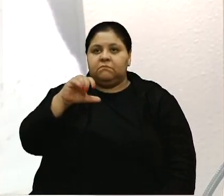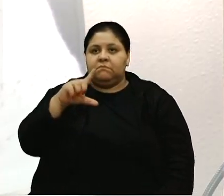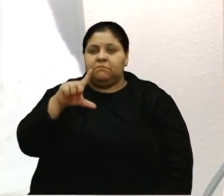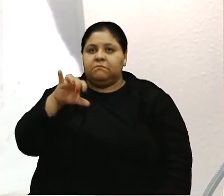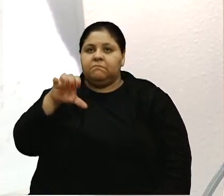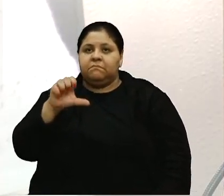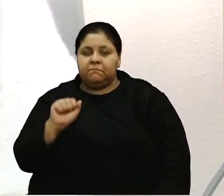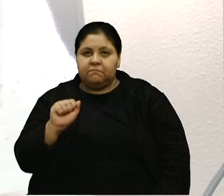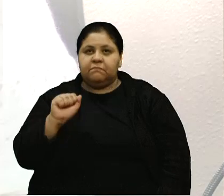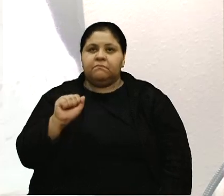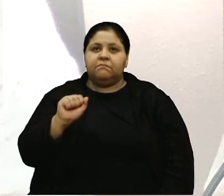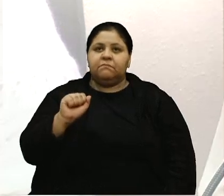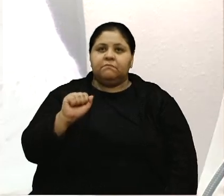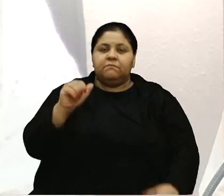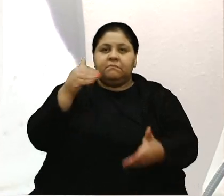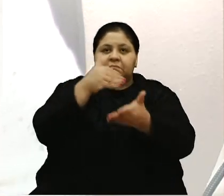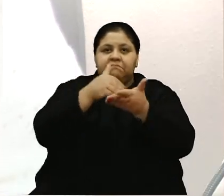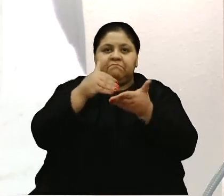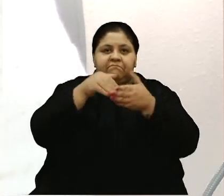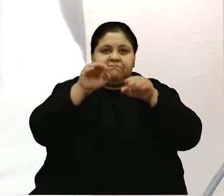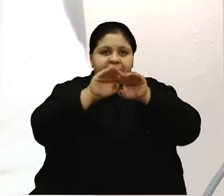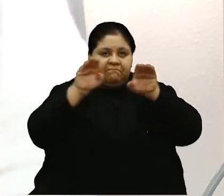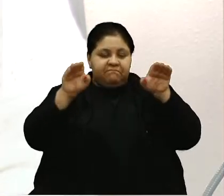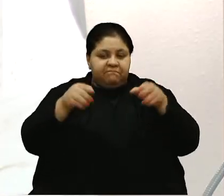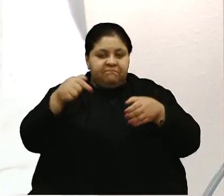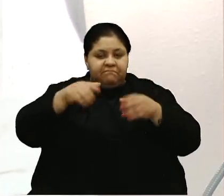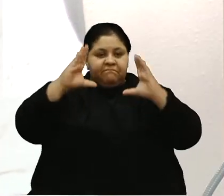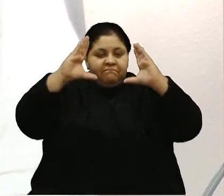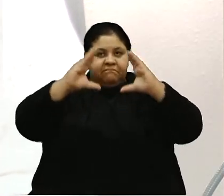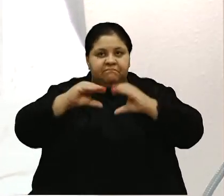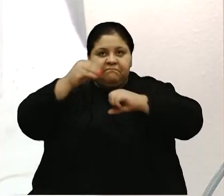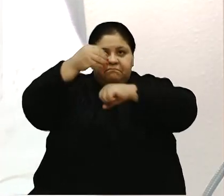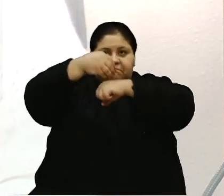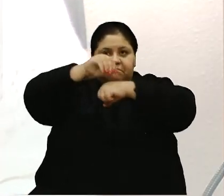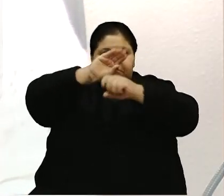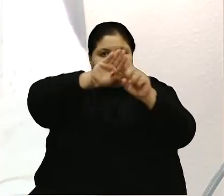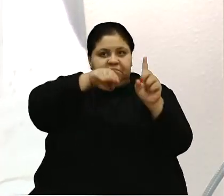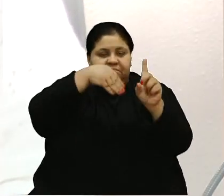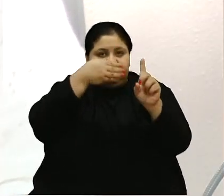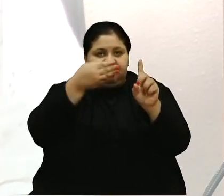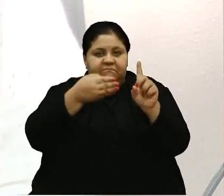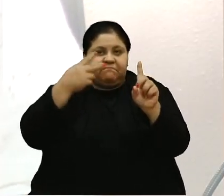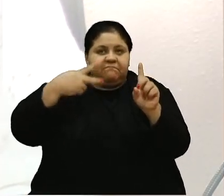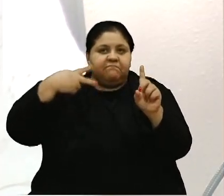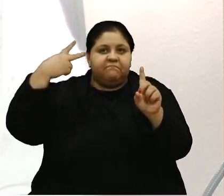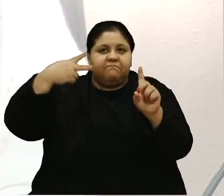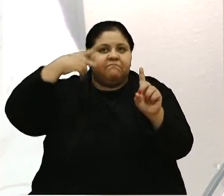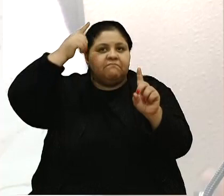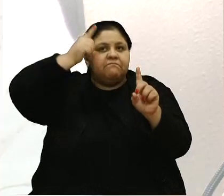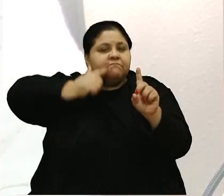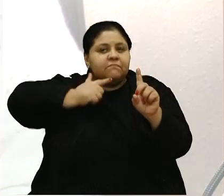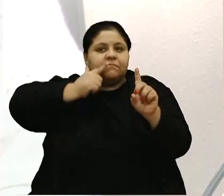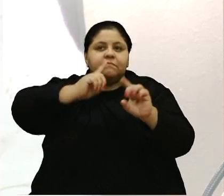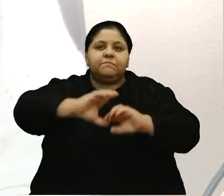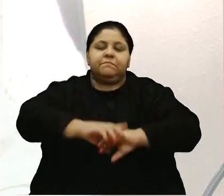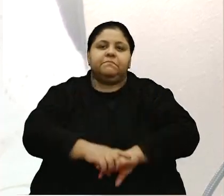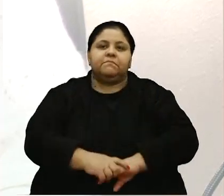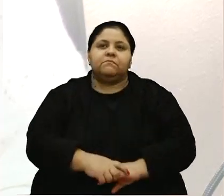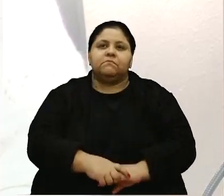Modesto, nosso secretário da mesa nessa noite, proponente dessa homenagem, vereador Lucas